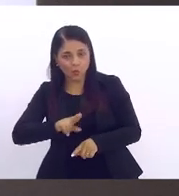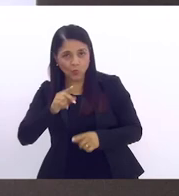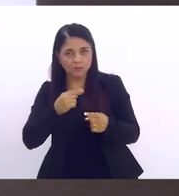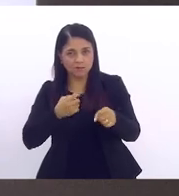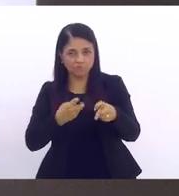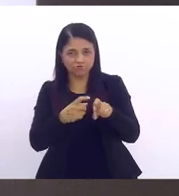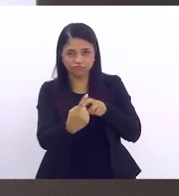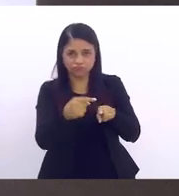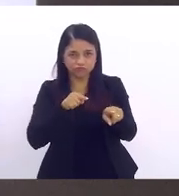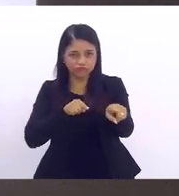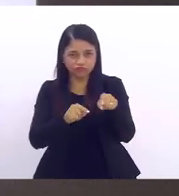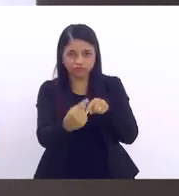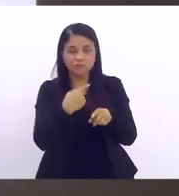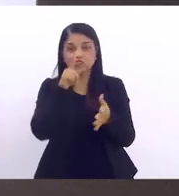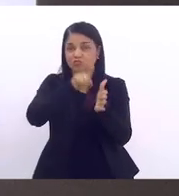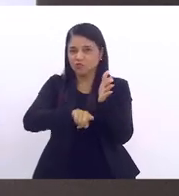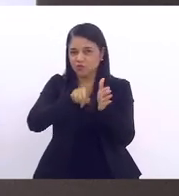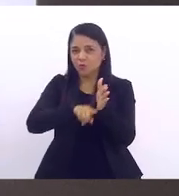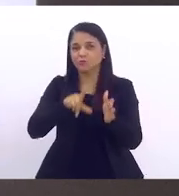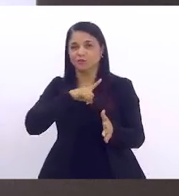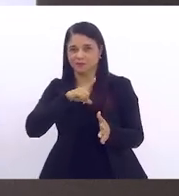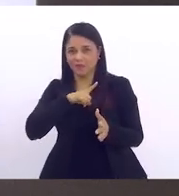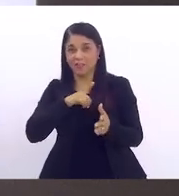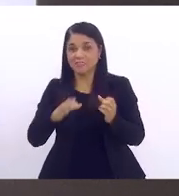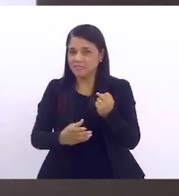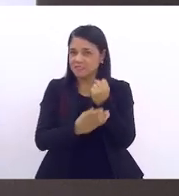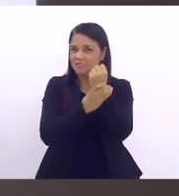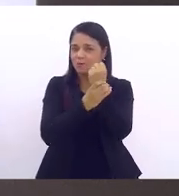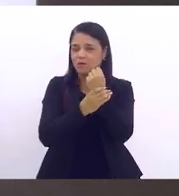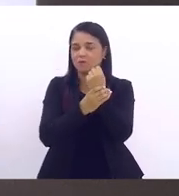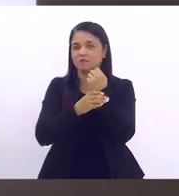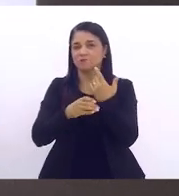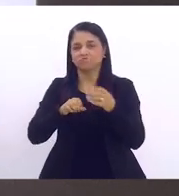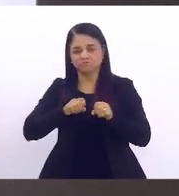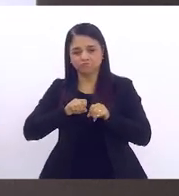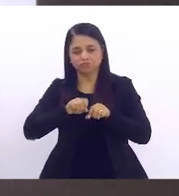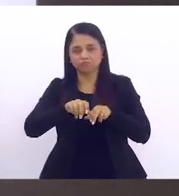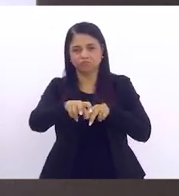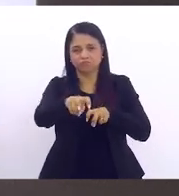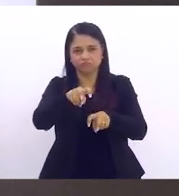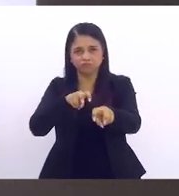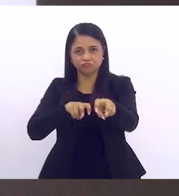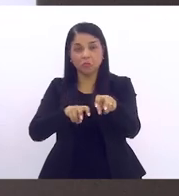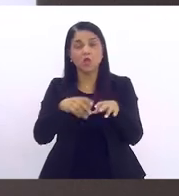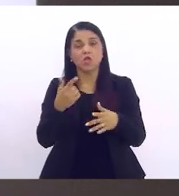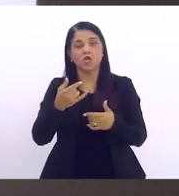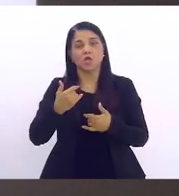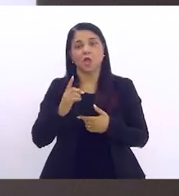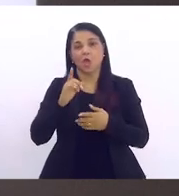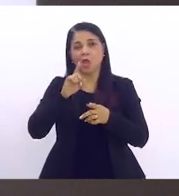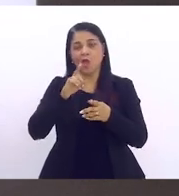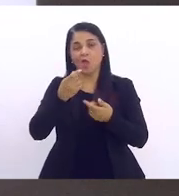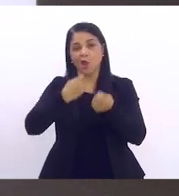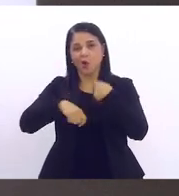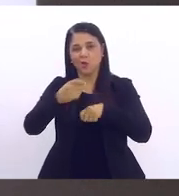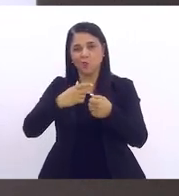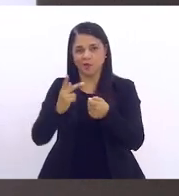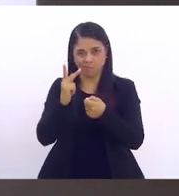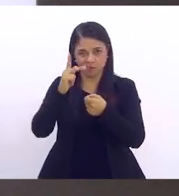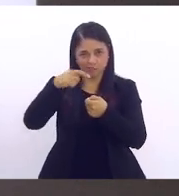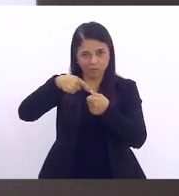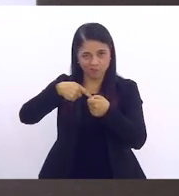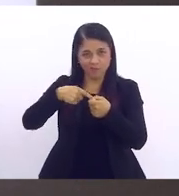mais desconto você tem mais segurança e fluidez ao tráfego e economia de combustível CCR